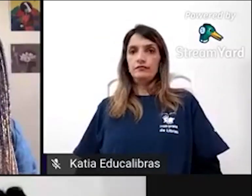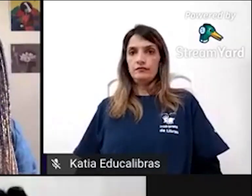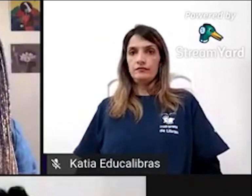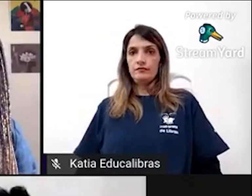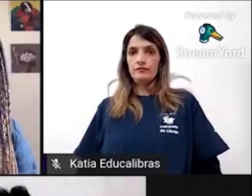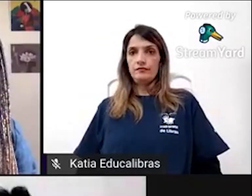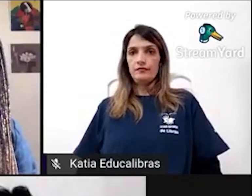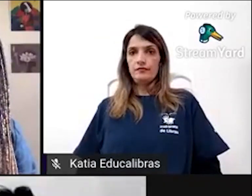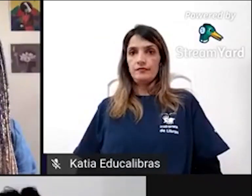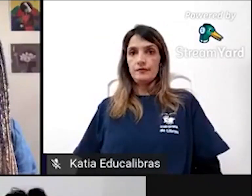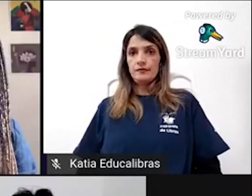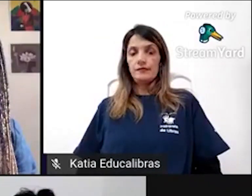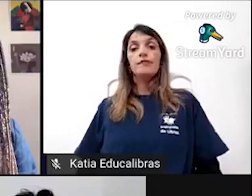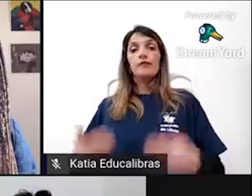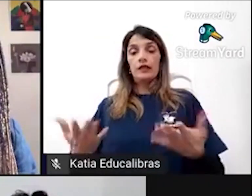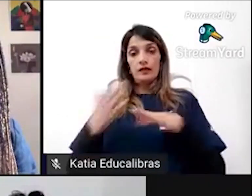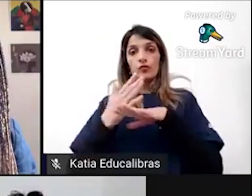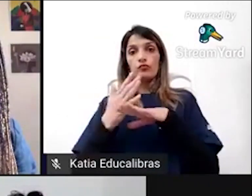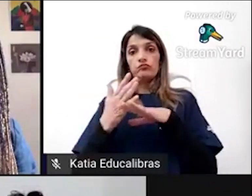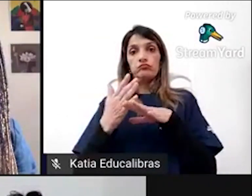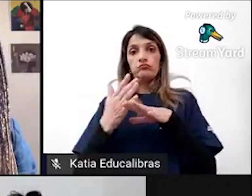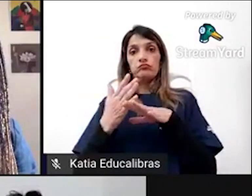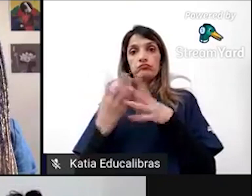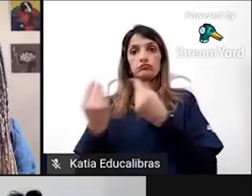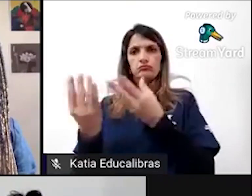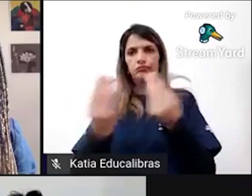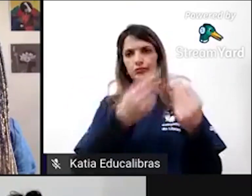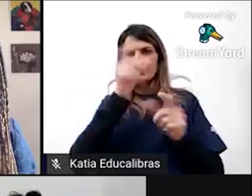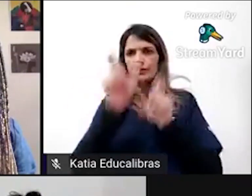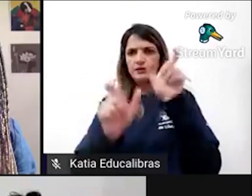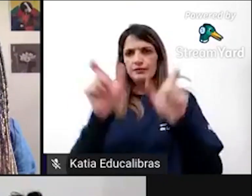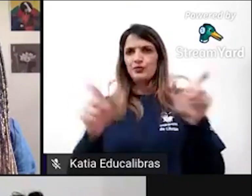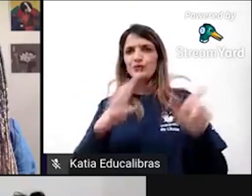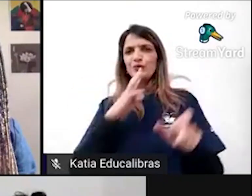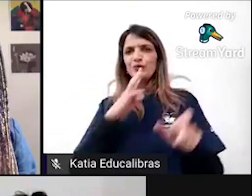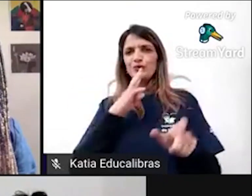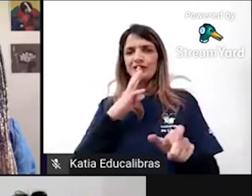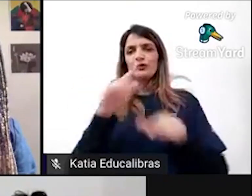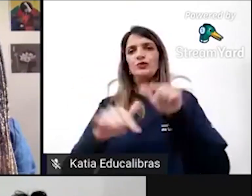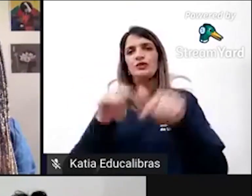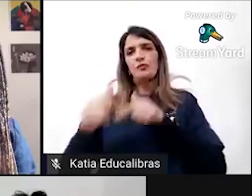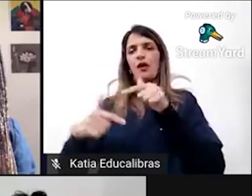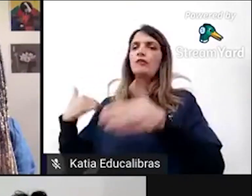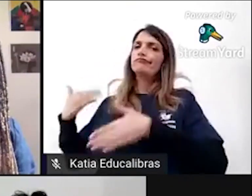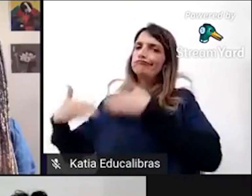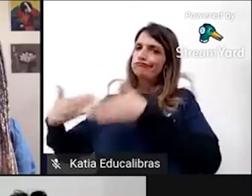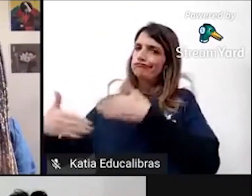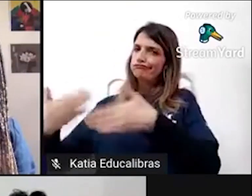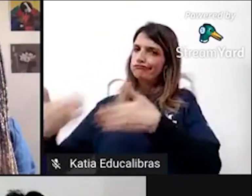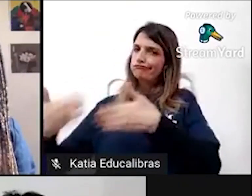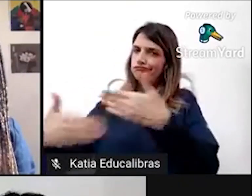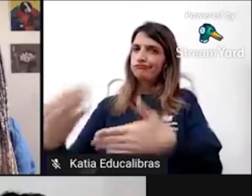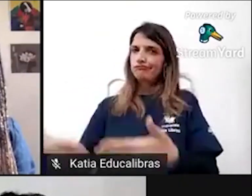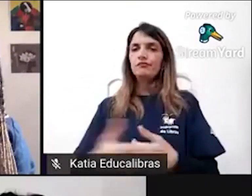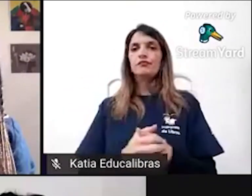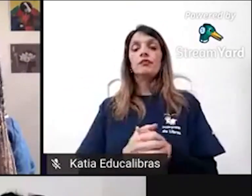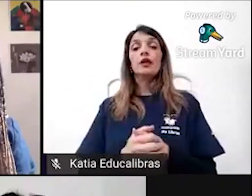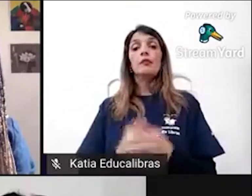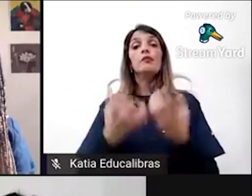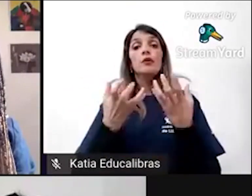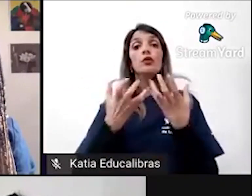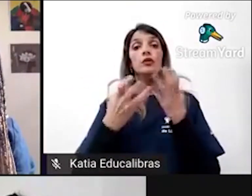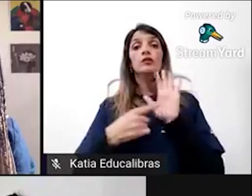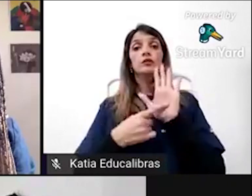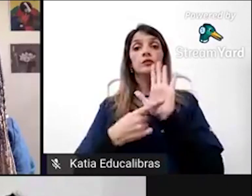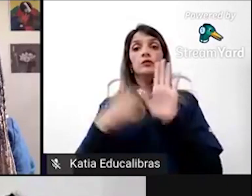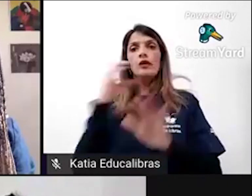Bom, antes de mais nada, eu sei que tem muita gente aí que conhece o trabalho que a gente já desenvolve,